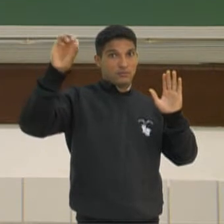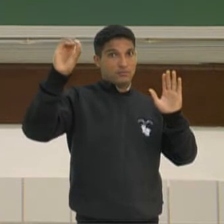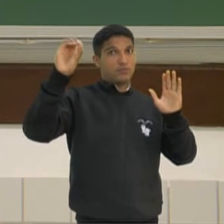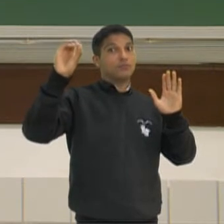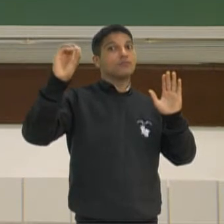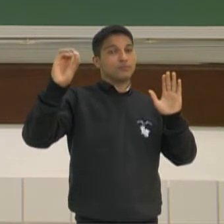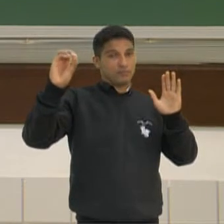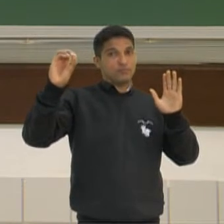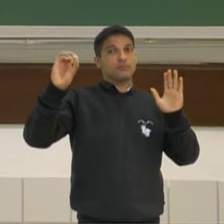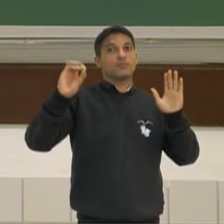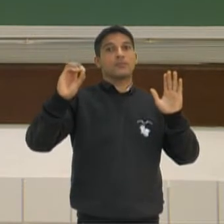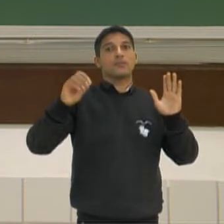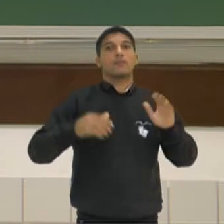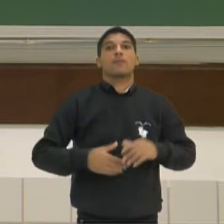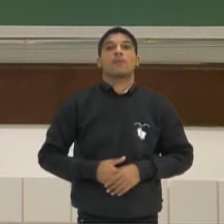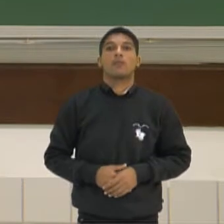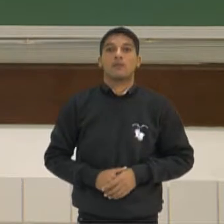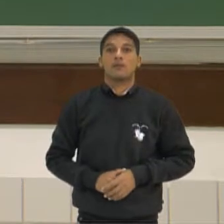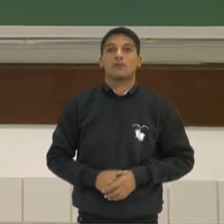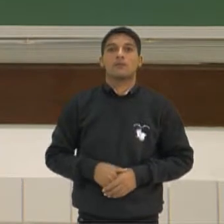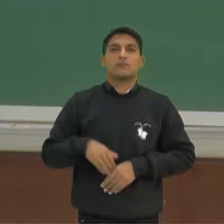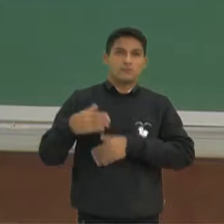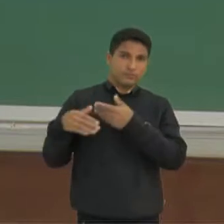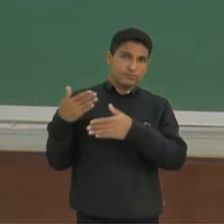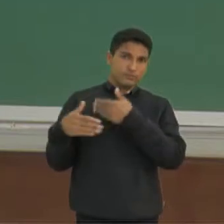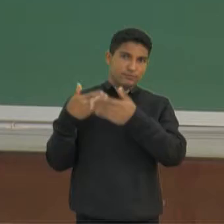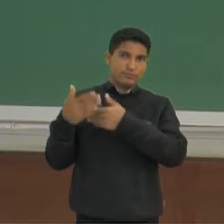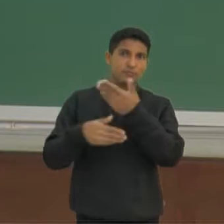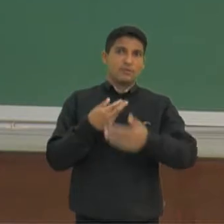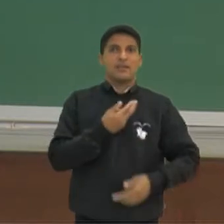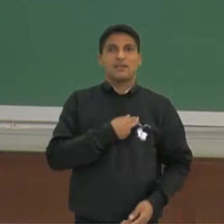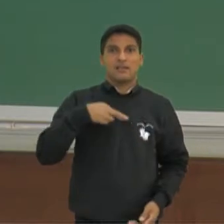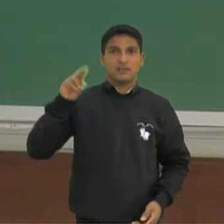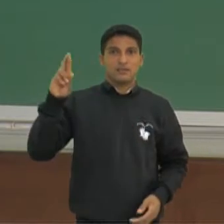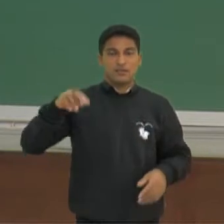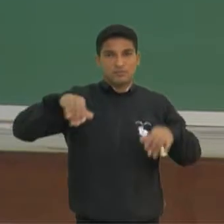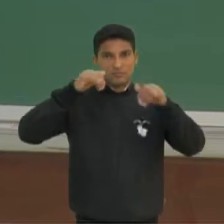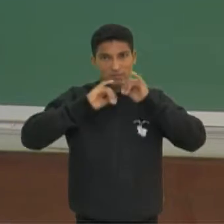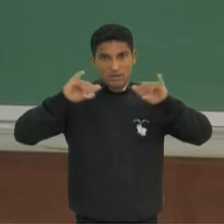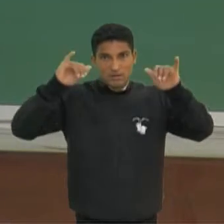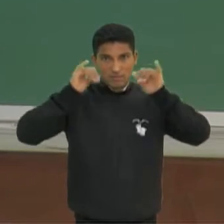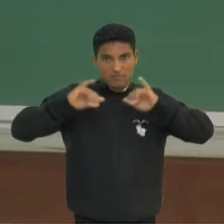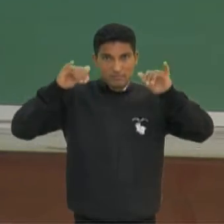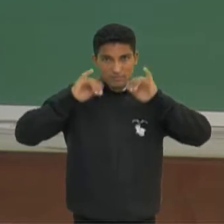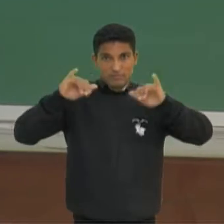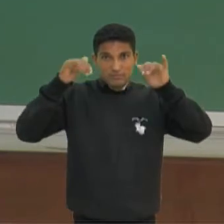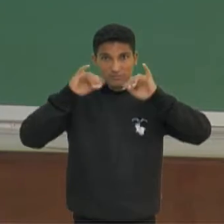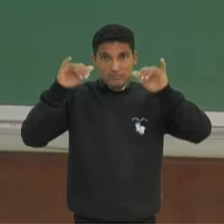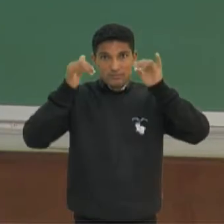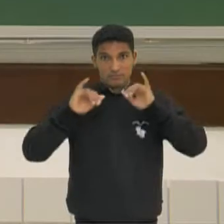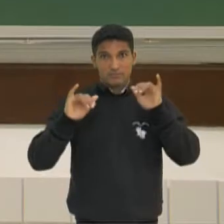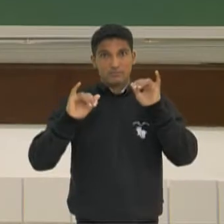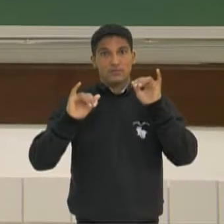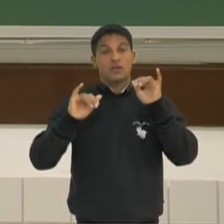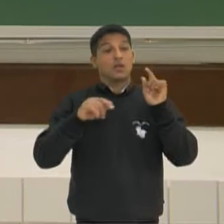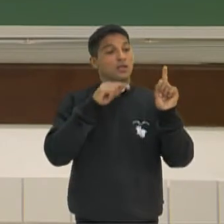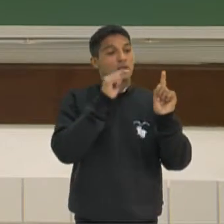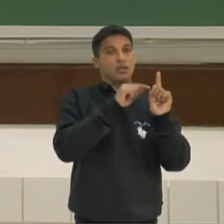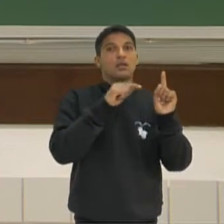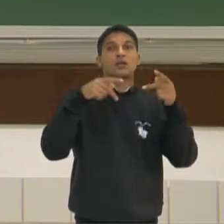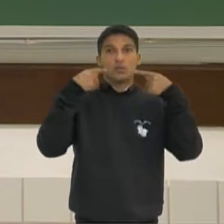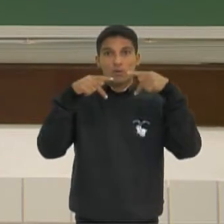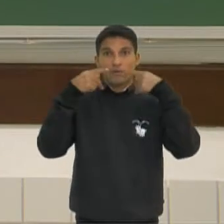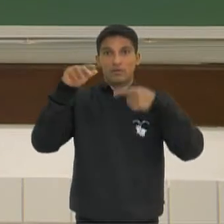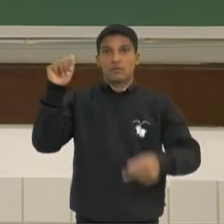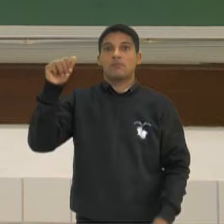com o passar do tempo, a difusão do islamismo, o profeta Maomé, ele acaba